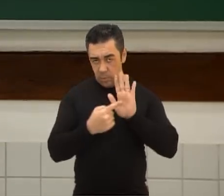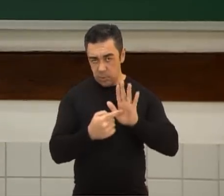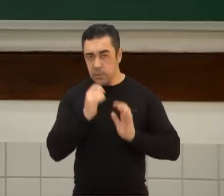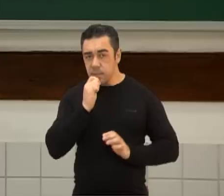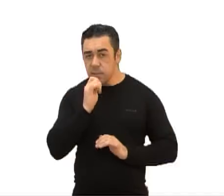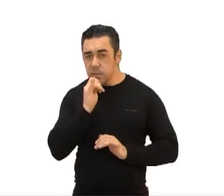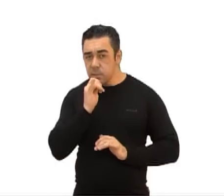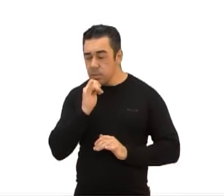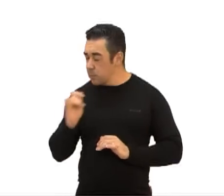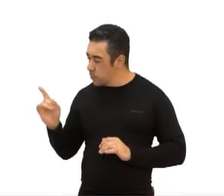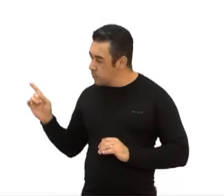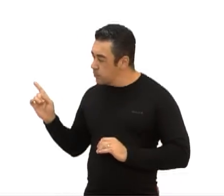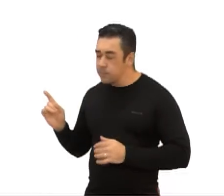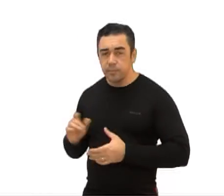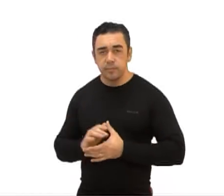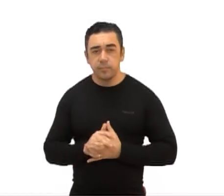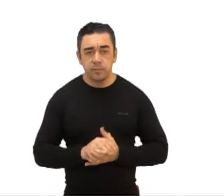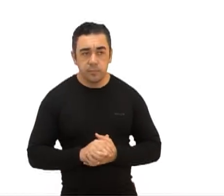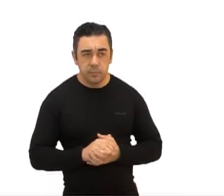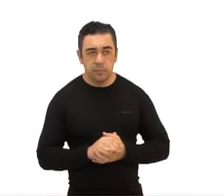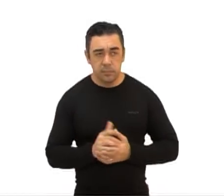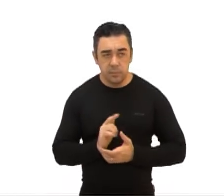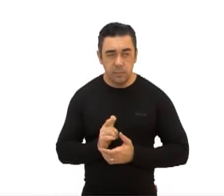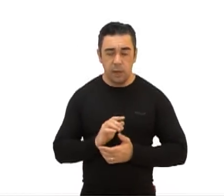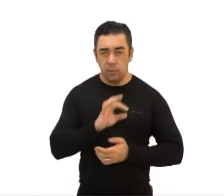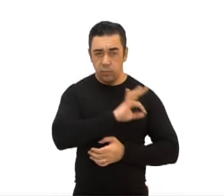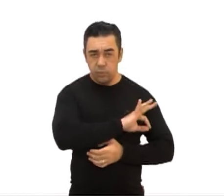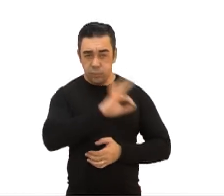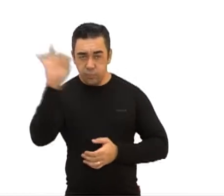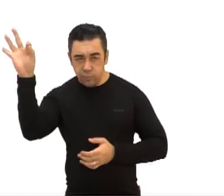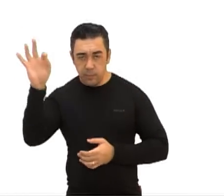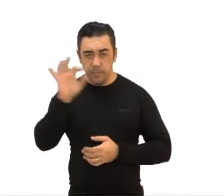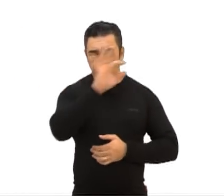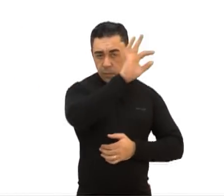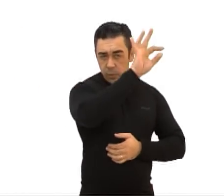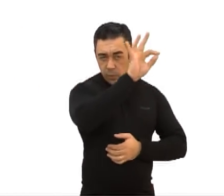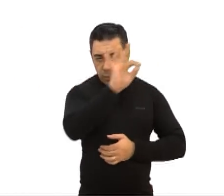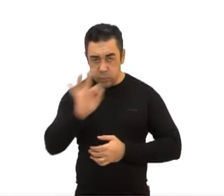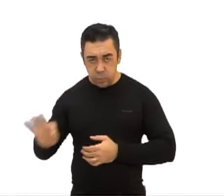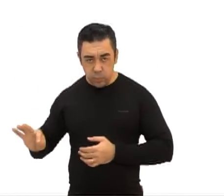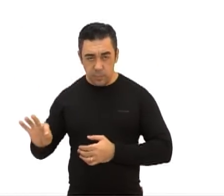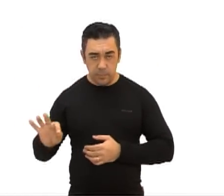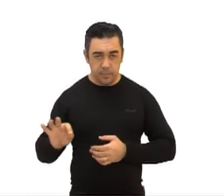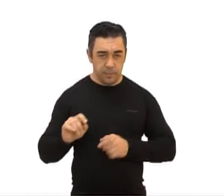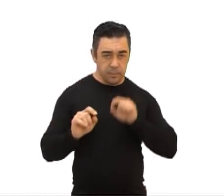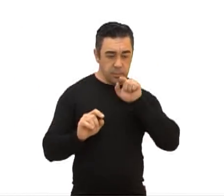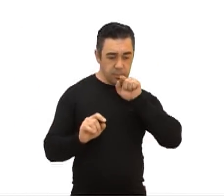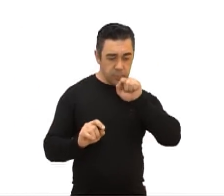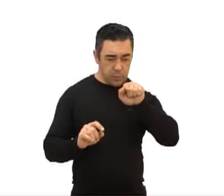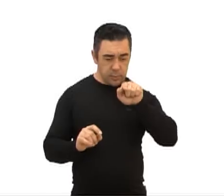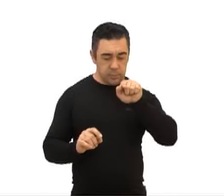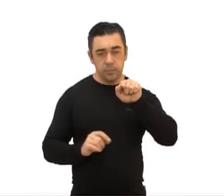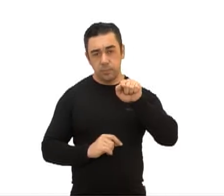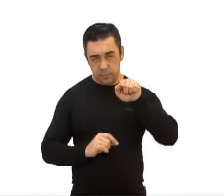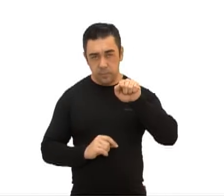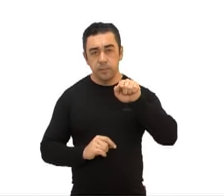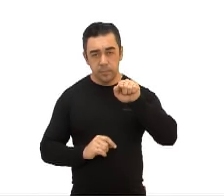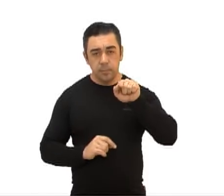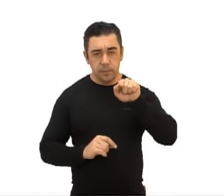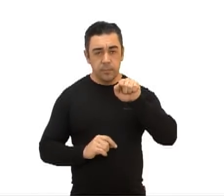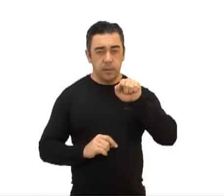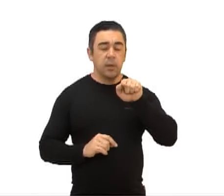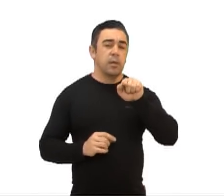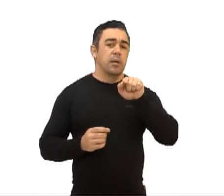para vocês. Então, nós temos duas retas concorrentes duas retas